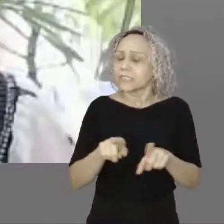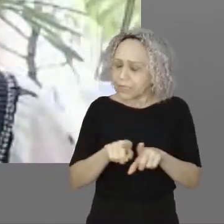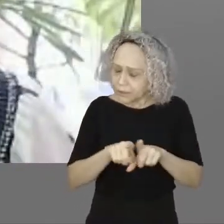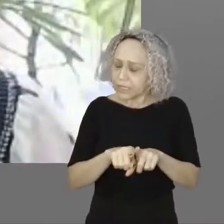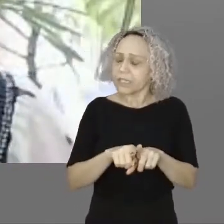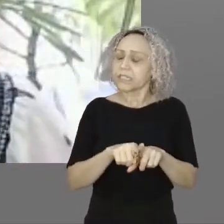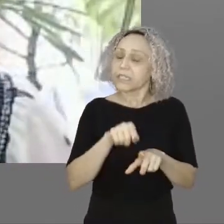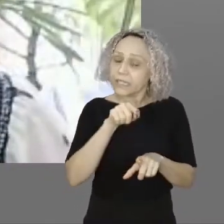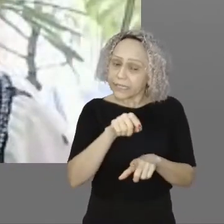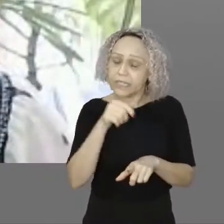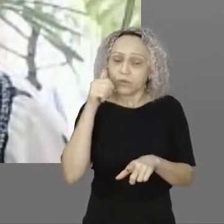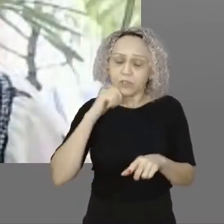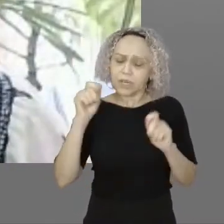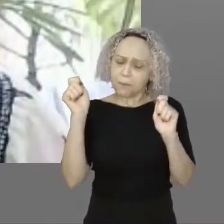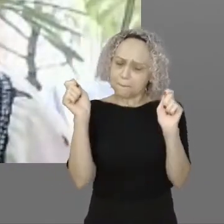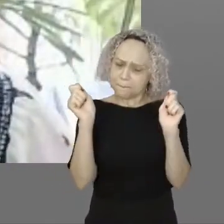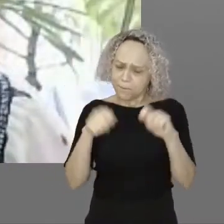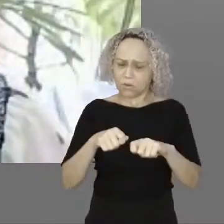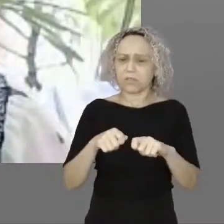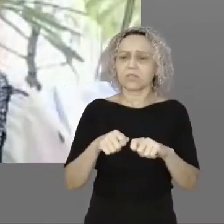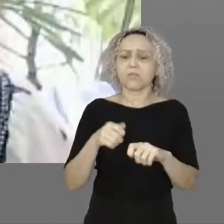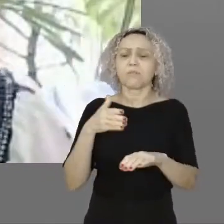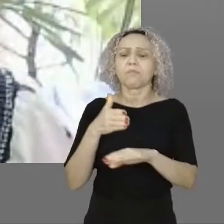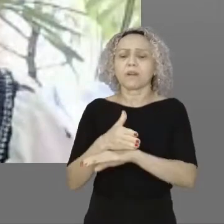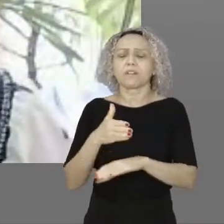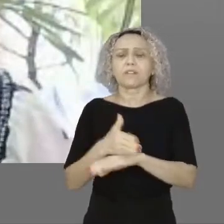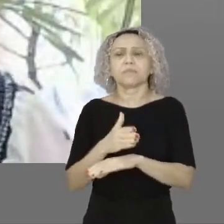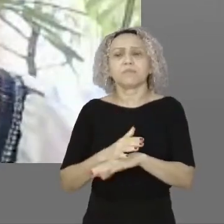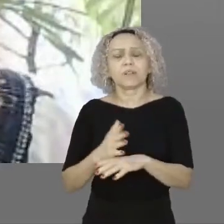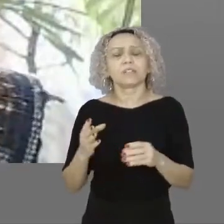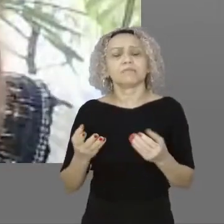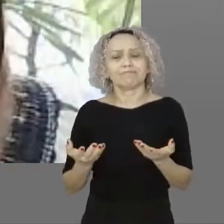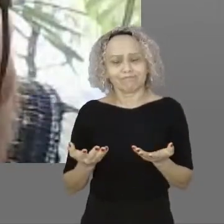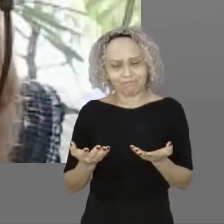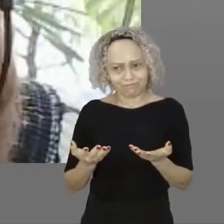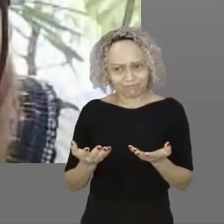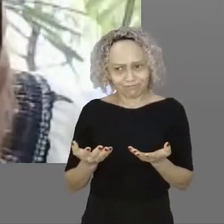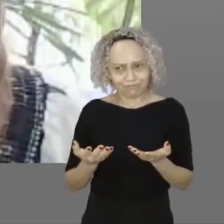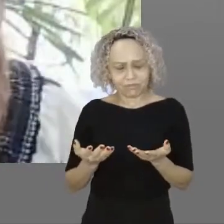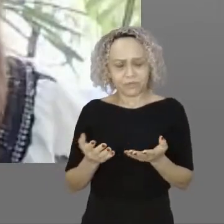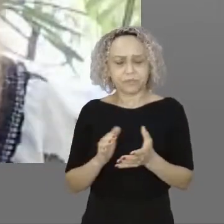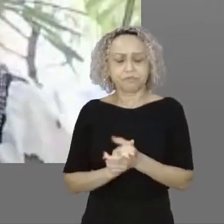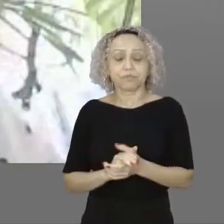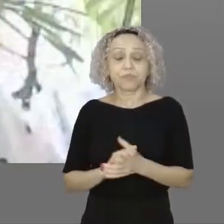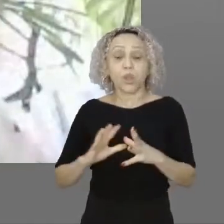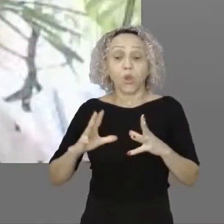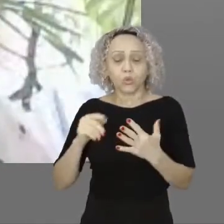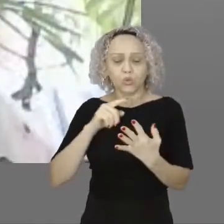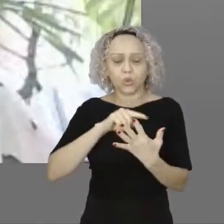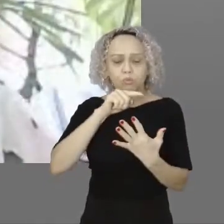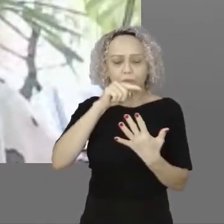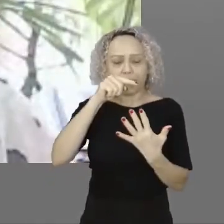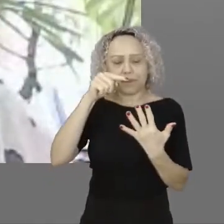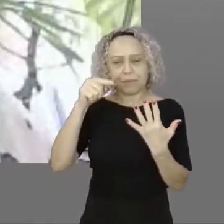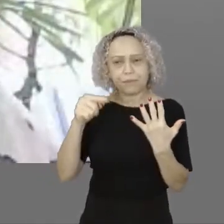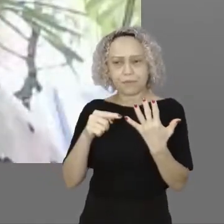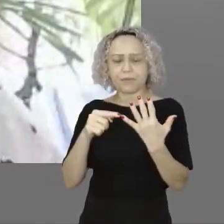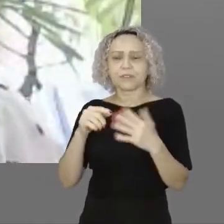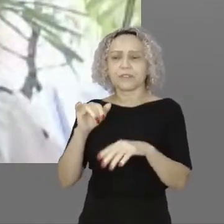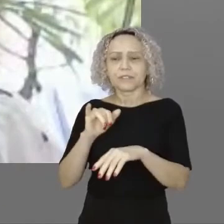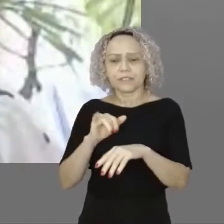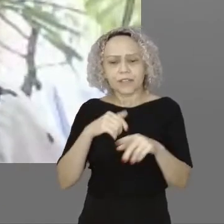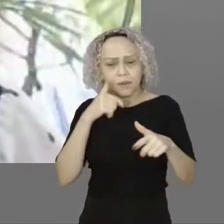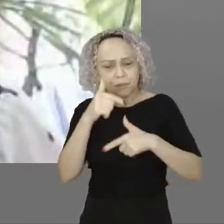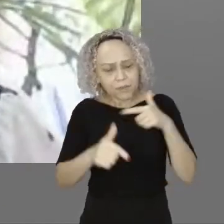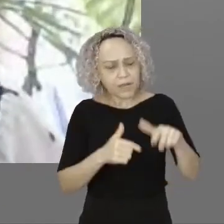Então, eu acho que todas essas ações que estamos fazendo, elas serão, no decorrer dos